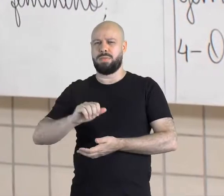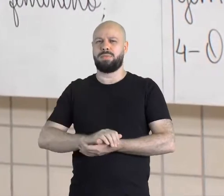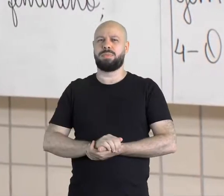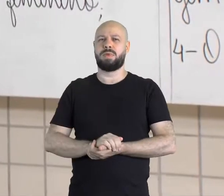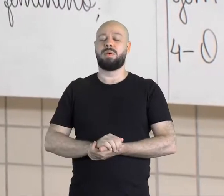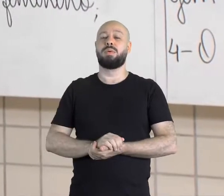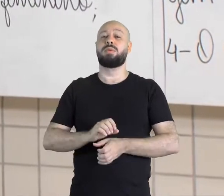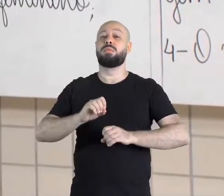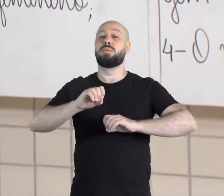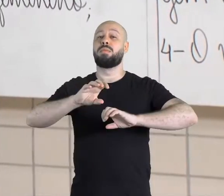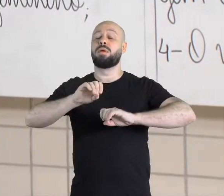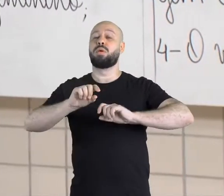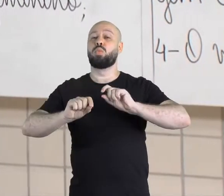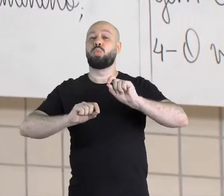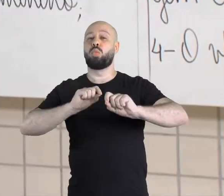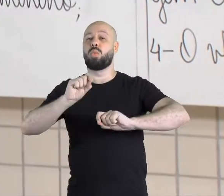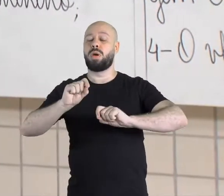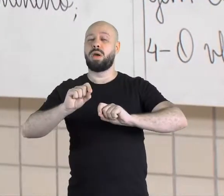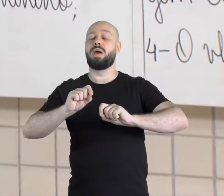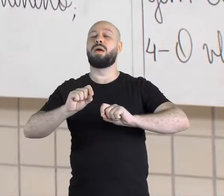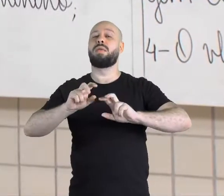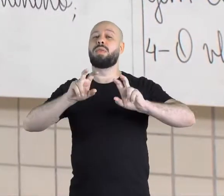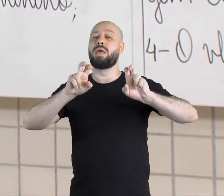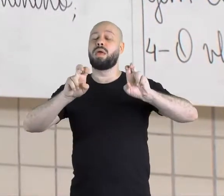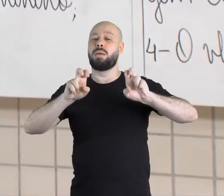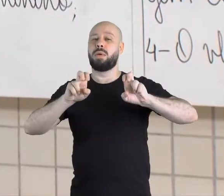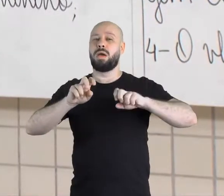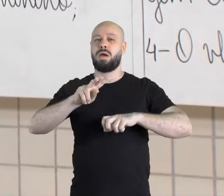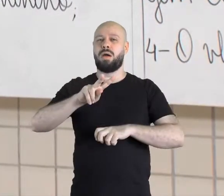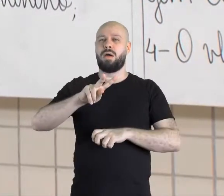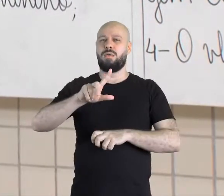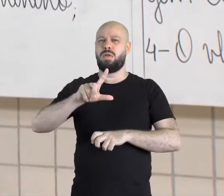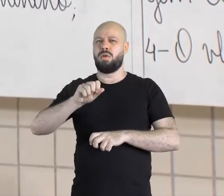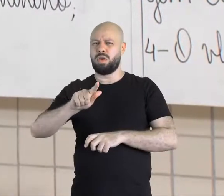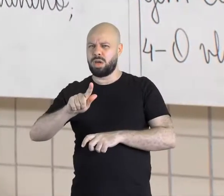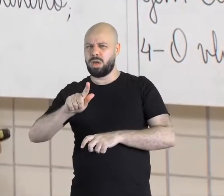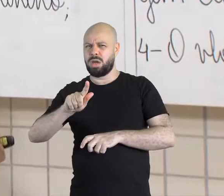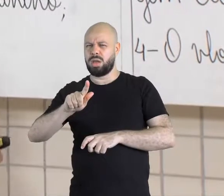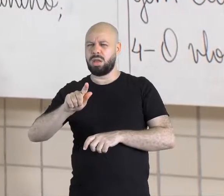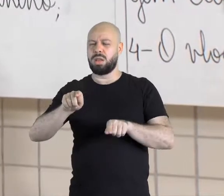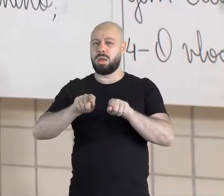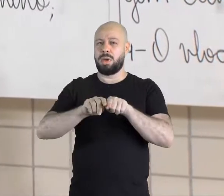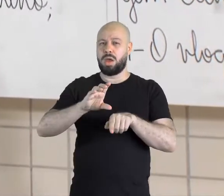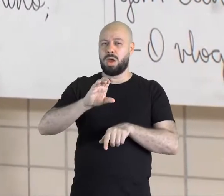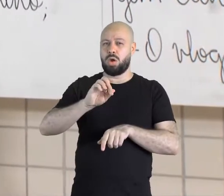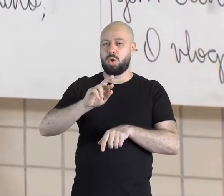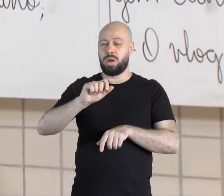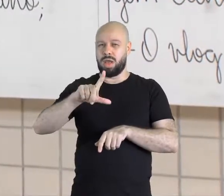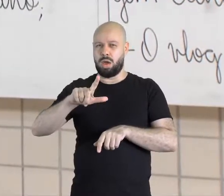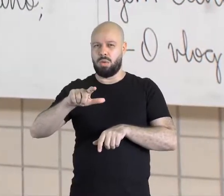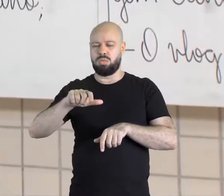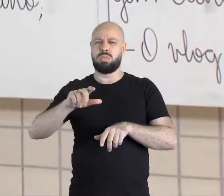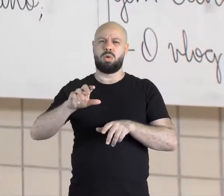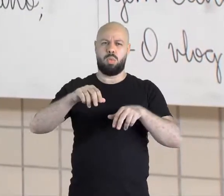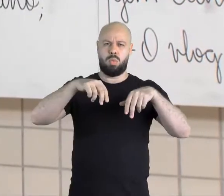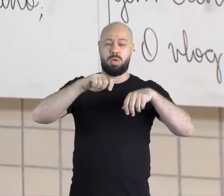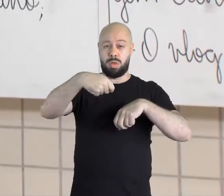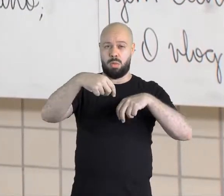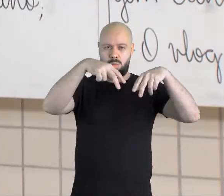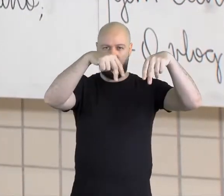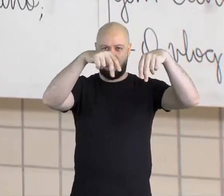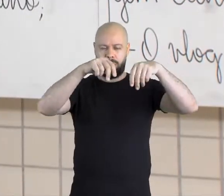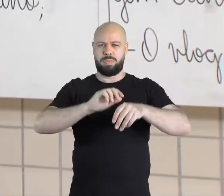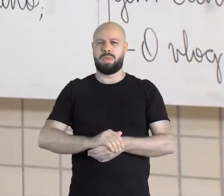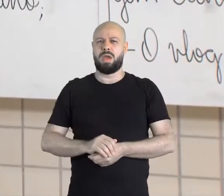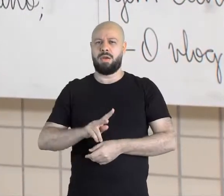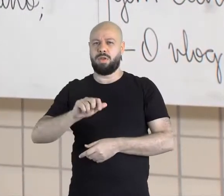ministrar aula para vocês sobre vlog e cordel. Nós já tivemos aula de língua portuguesa, fizemos